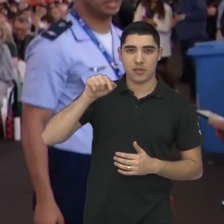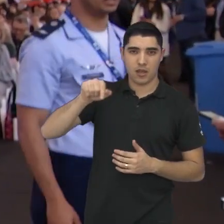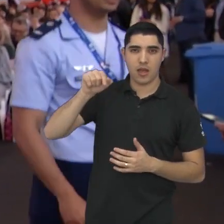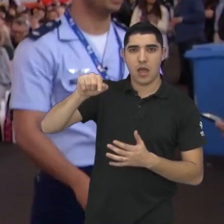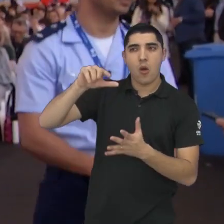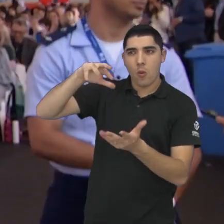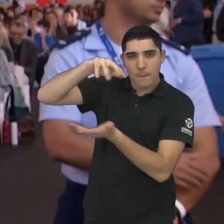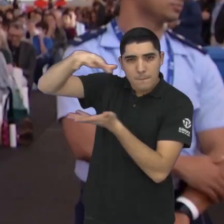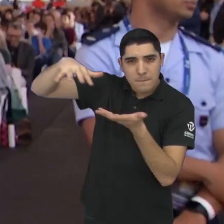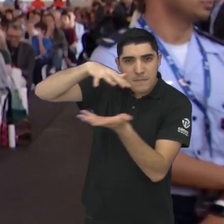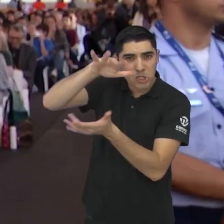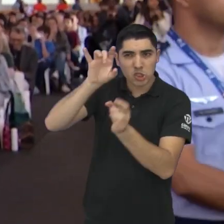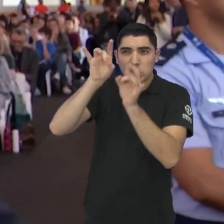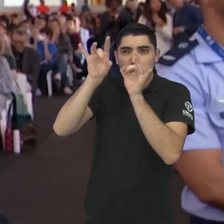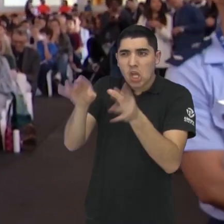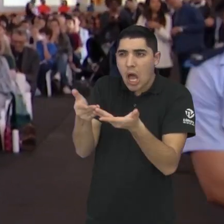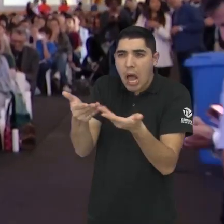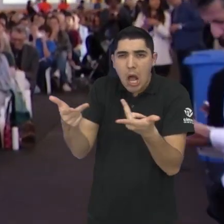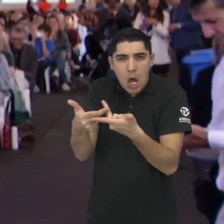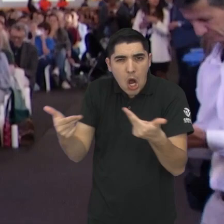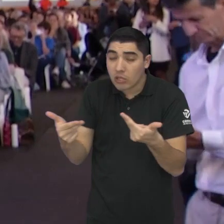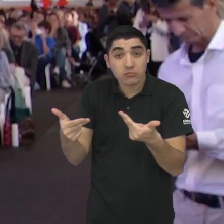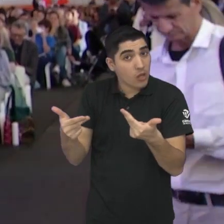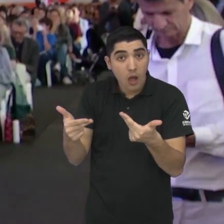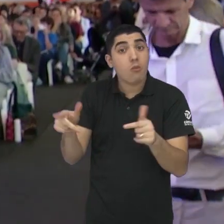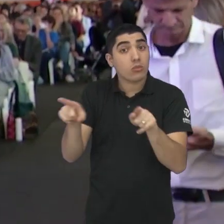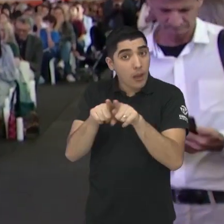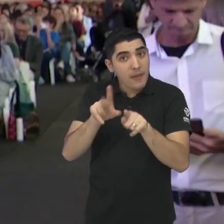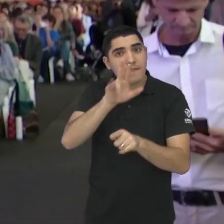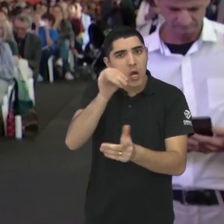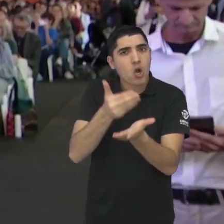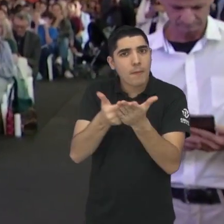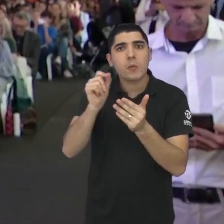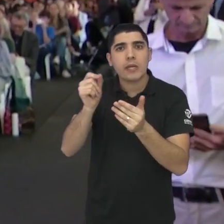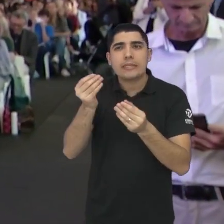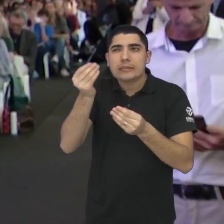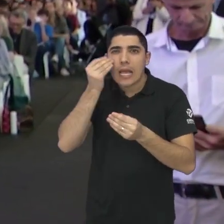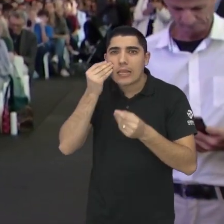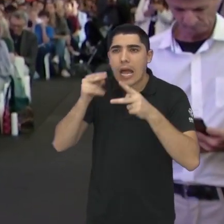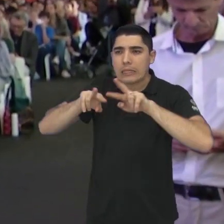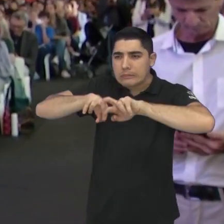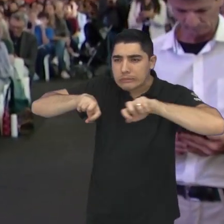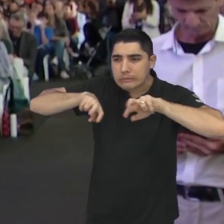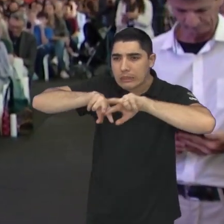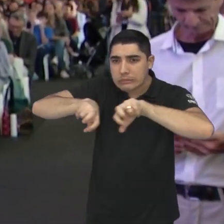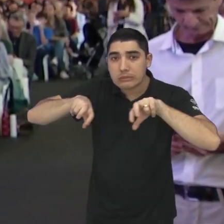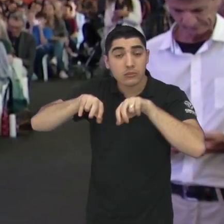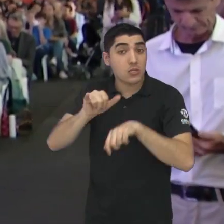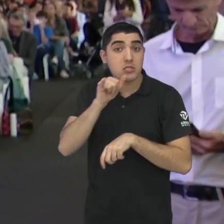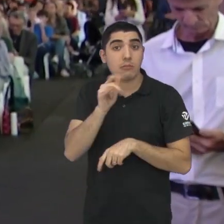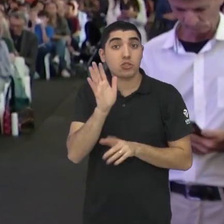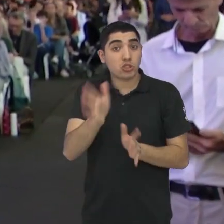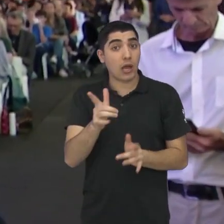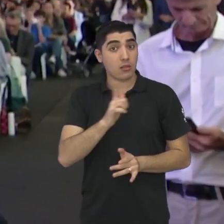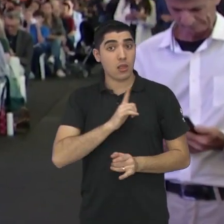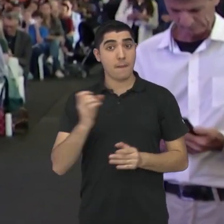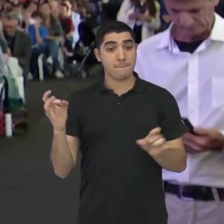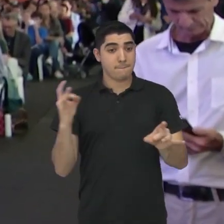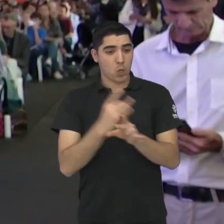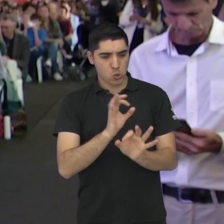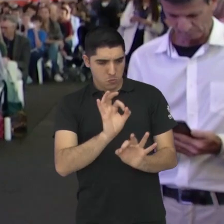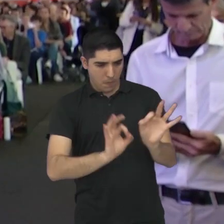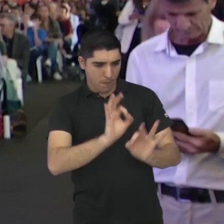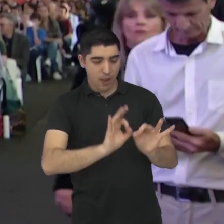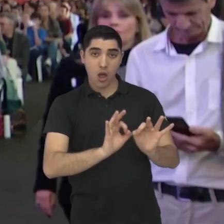não está avesso a isso. Vai surgir também questão de exploração, como já temos robôs, mas hoje